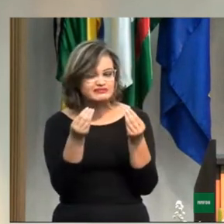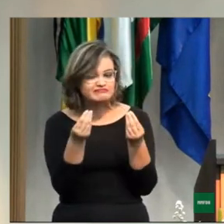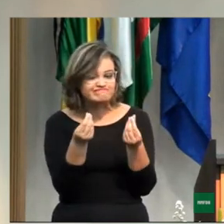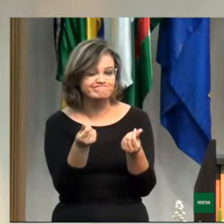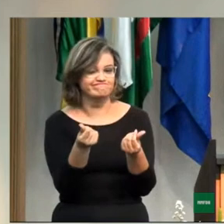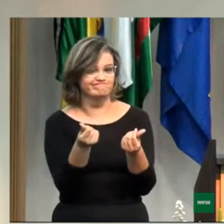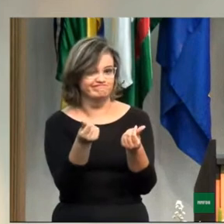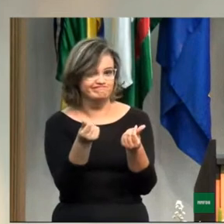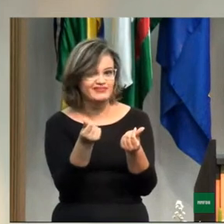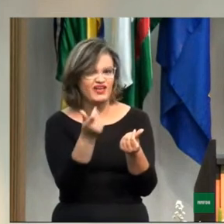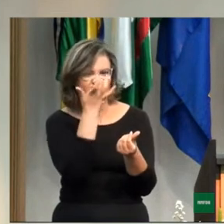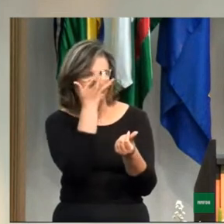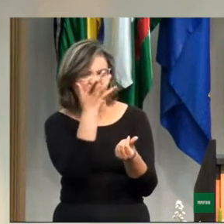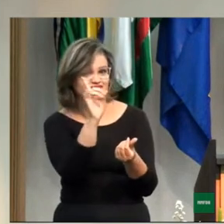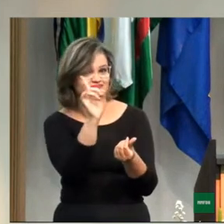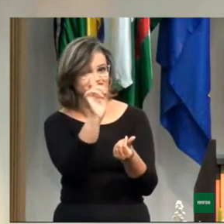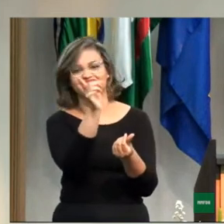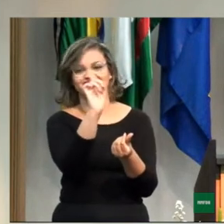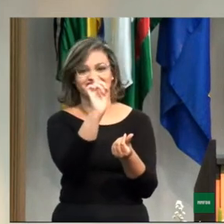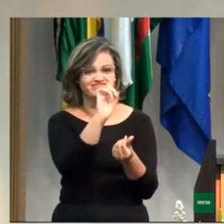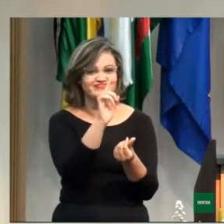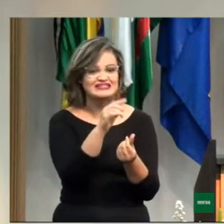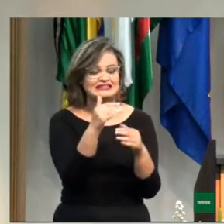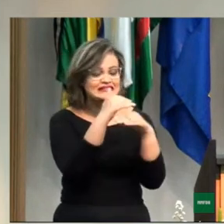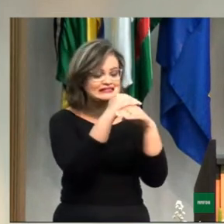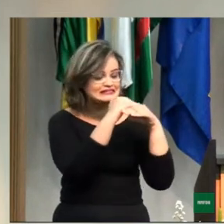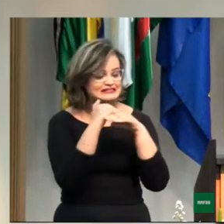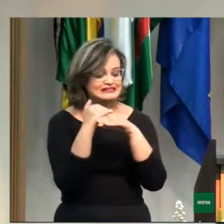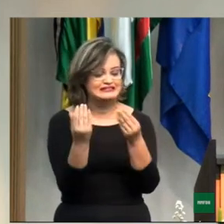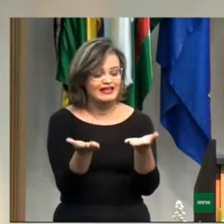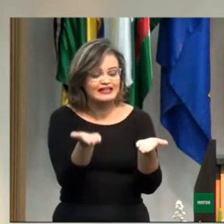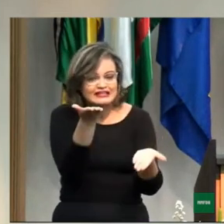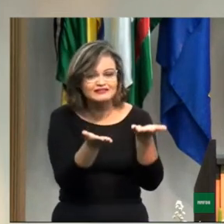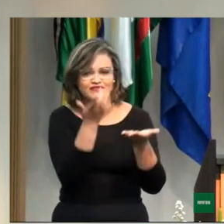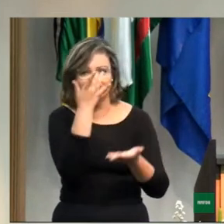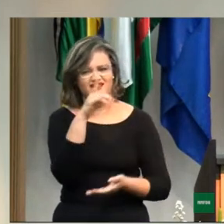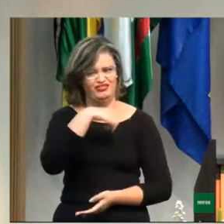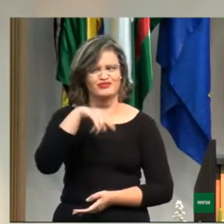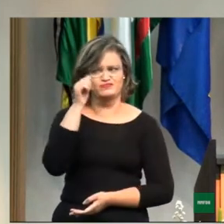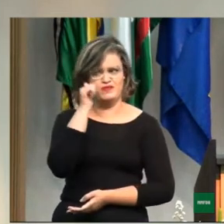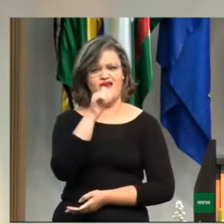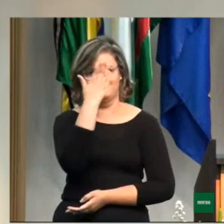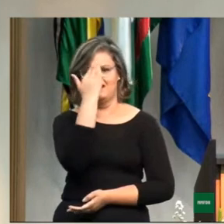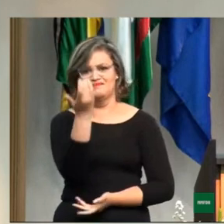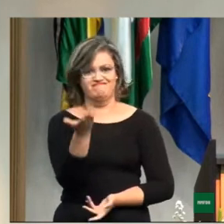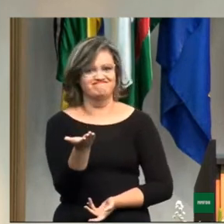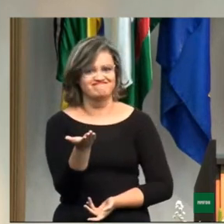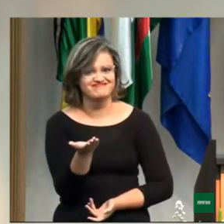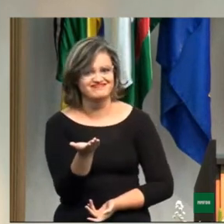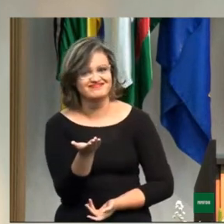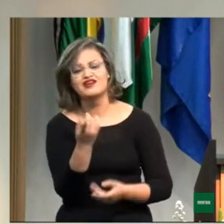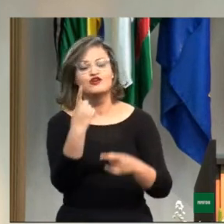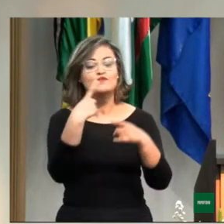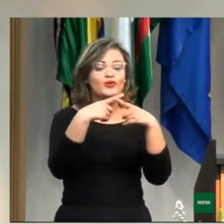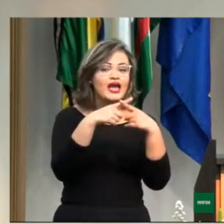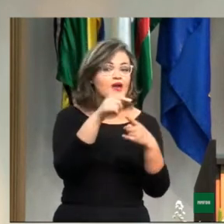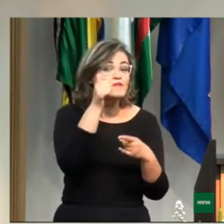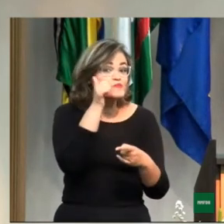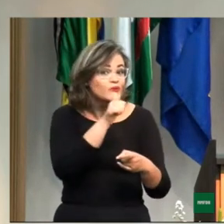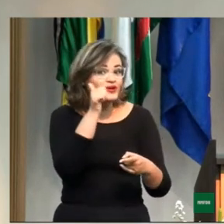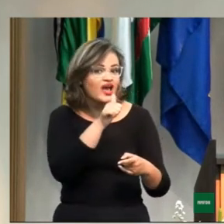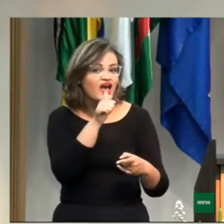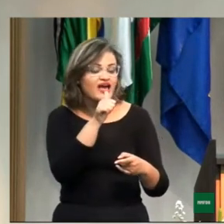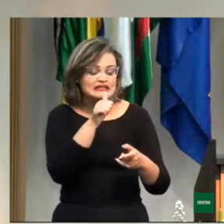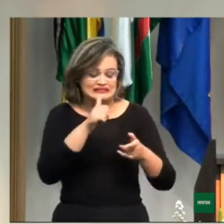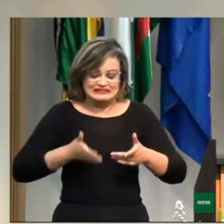fácil encontrar esse equilíbrio. Nós, mulheres, sabemos bem disso. Porque a mulher já nasce, pelo menos a